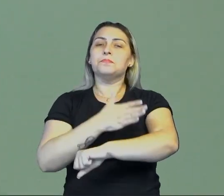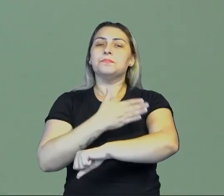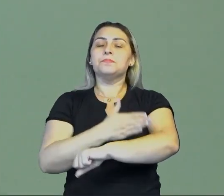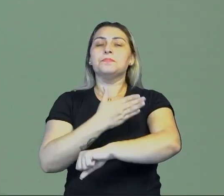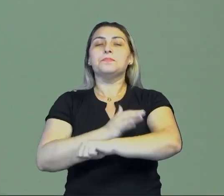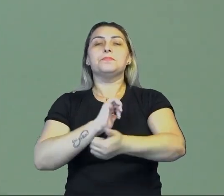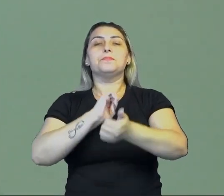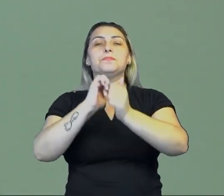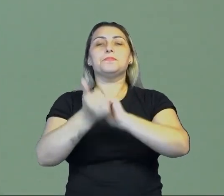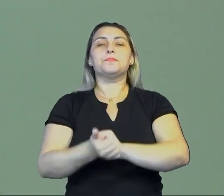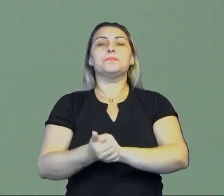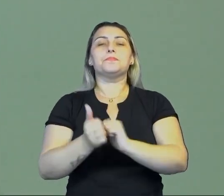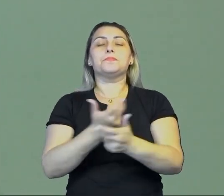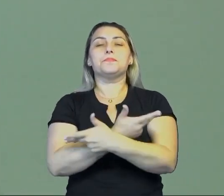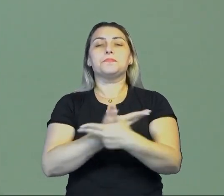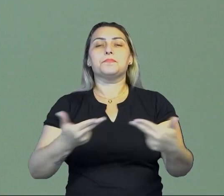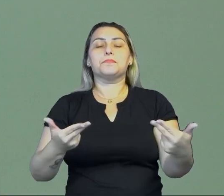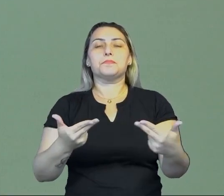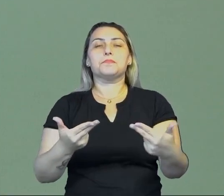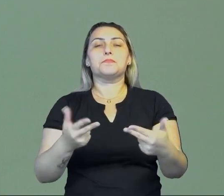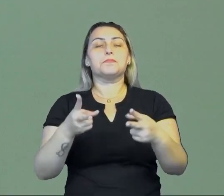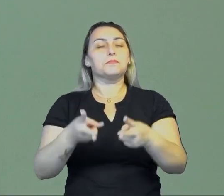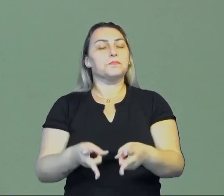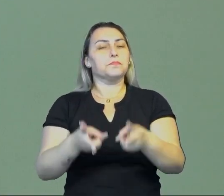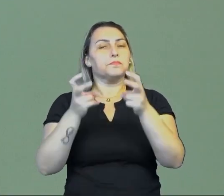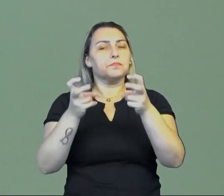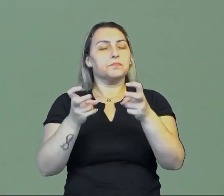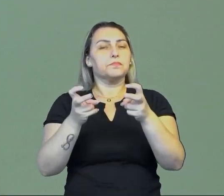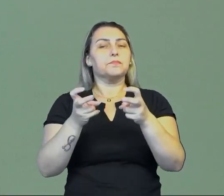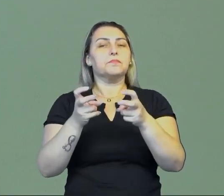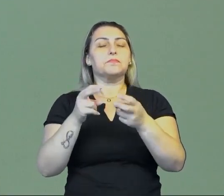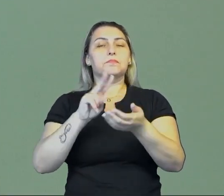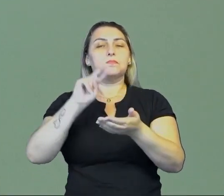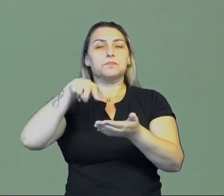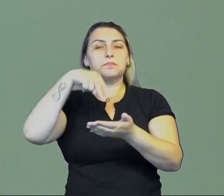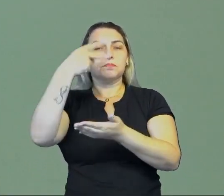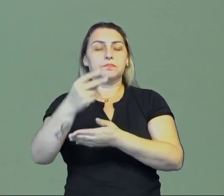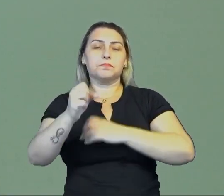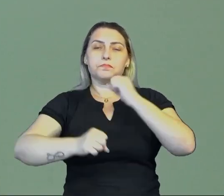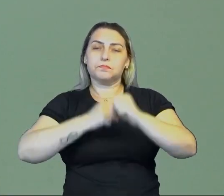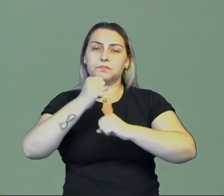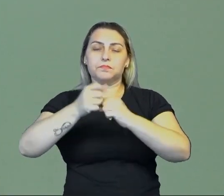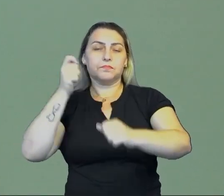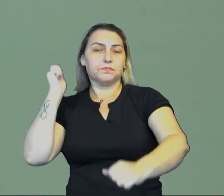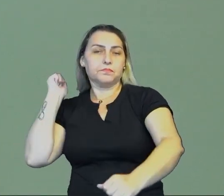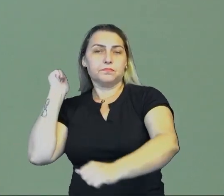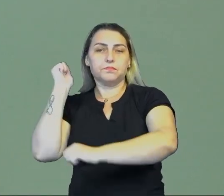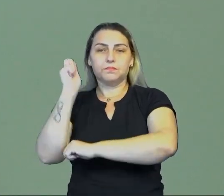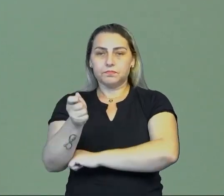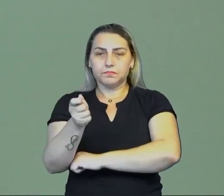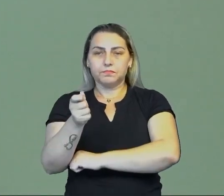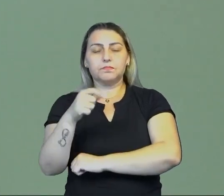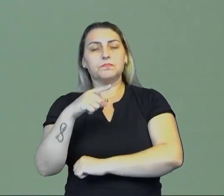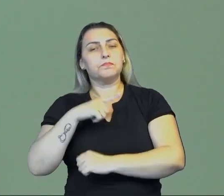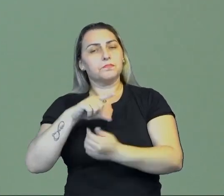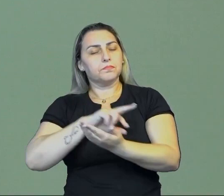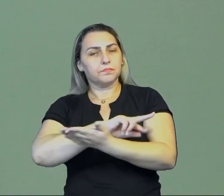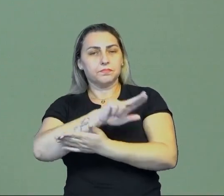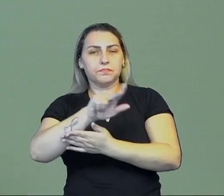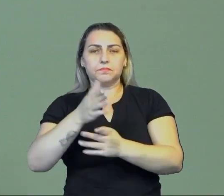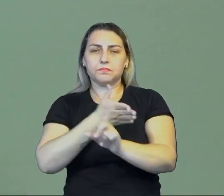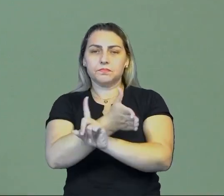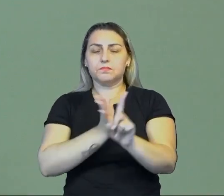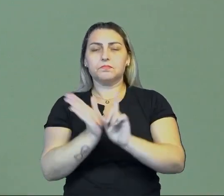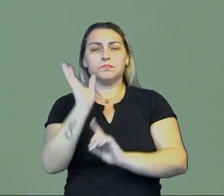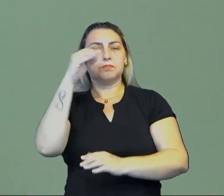de atletismo vão estar relacionados a essa percepção tanto de salto corrida e arremesso E aí tem diversas